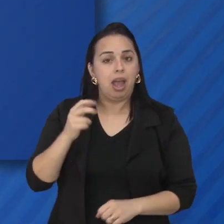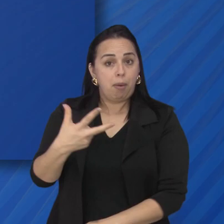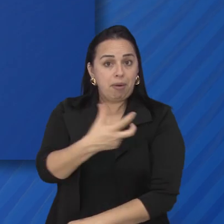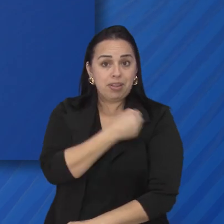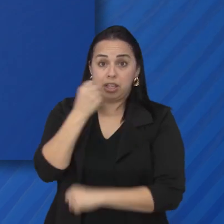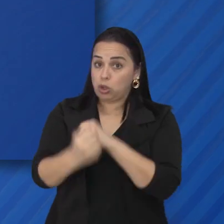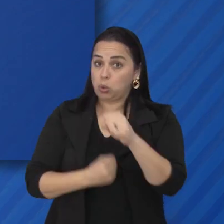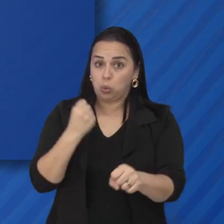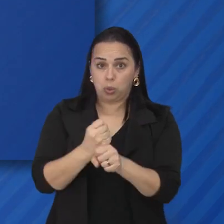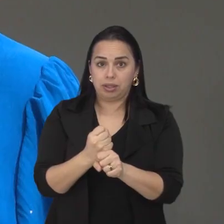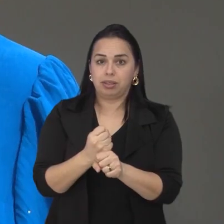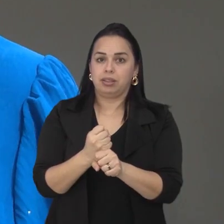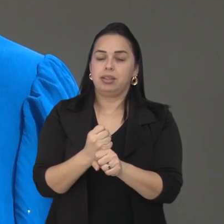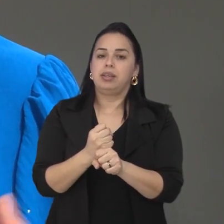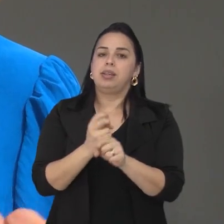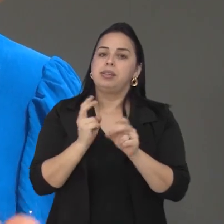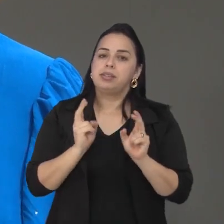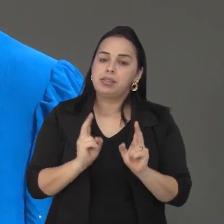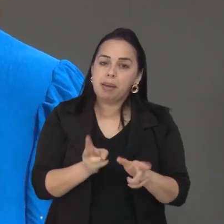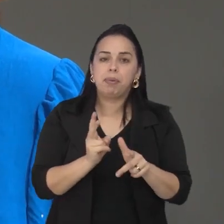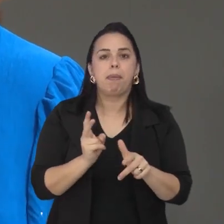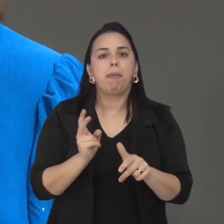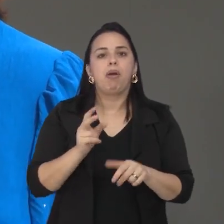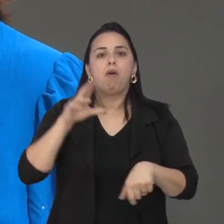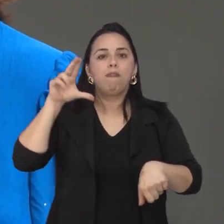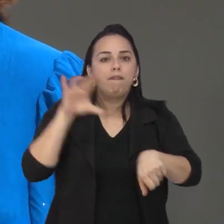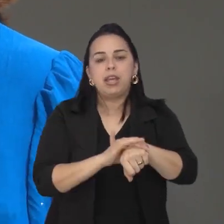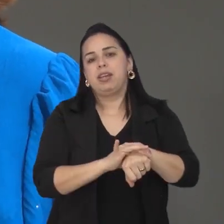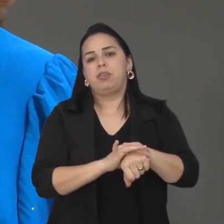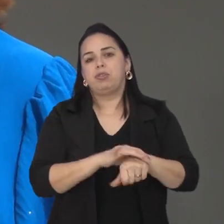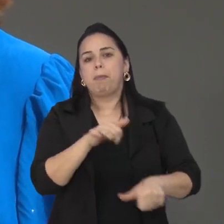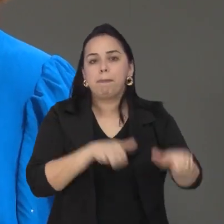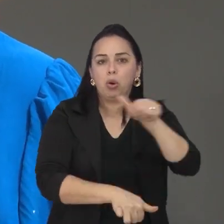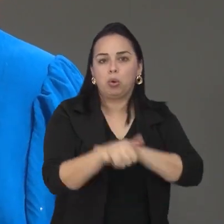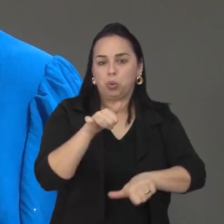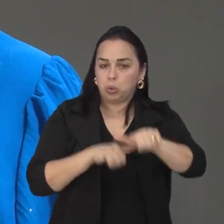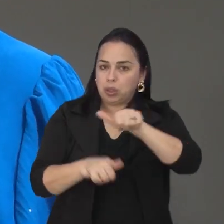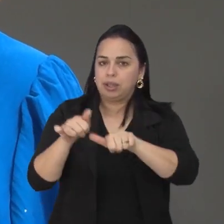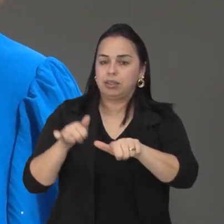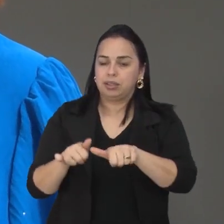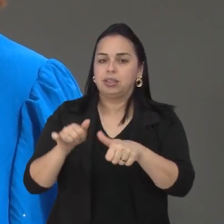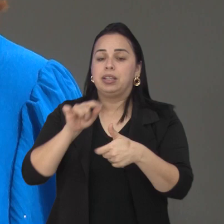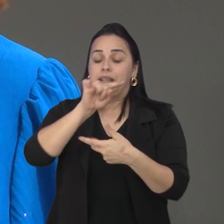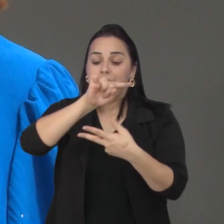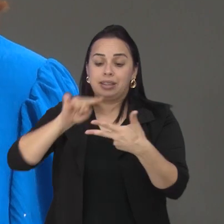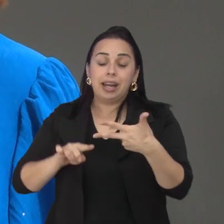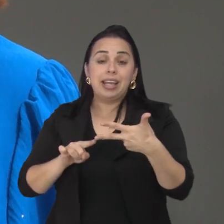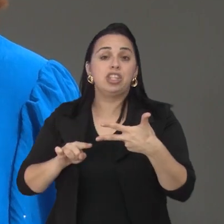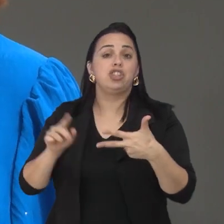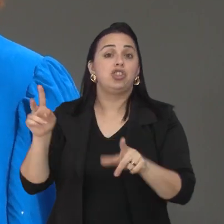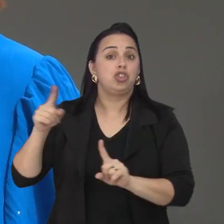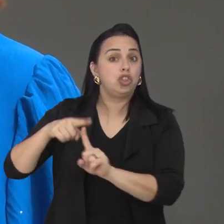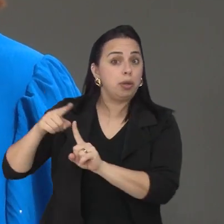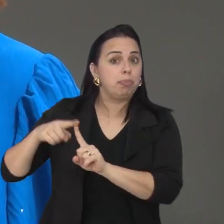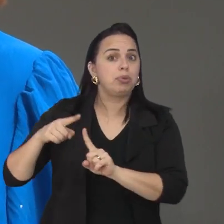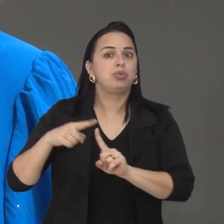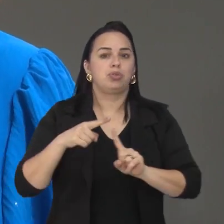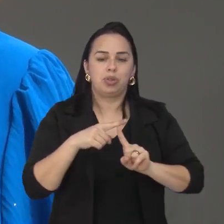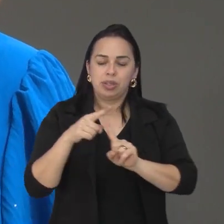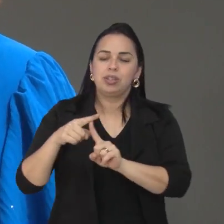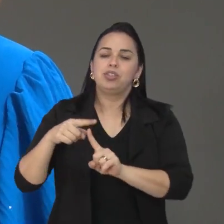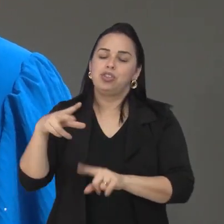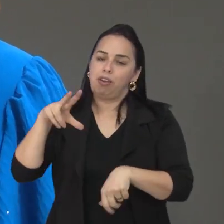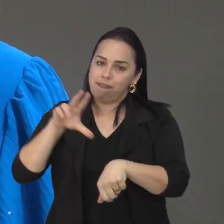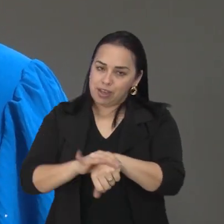partir de 60 anos. É uma vacina anual. Todo ano muda essa cepa, então a gente trabalha com uma vacina trivalente,